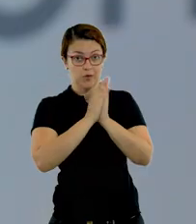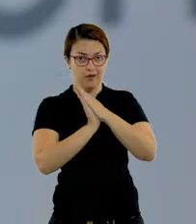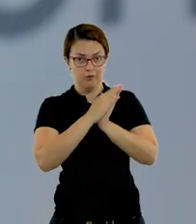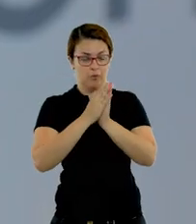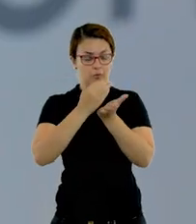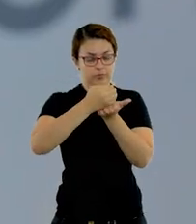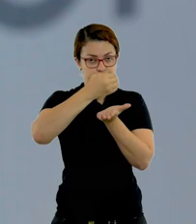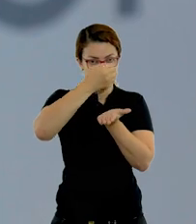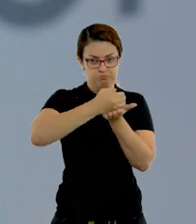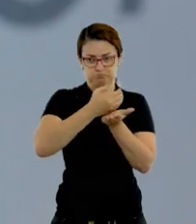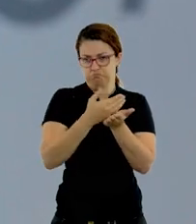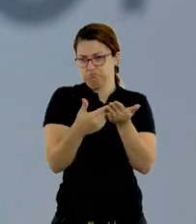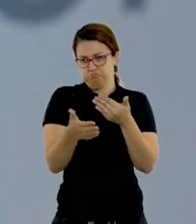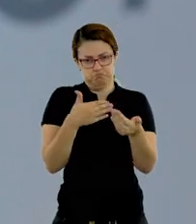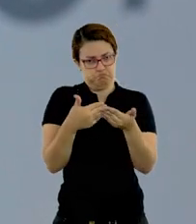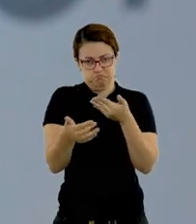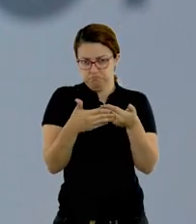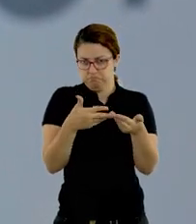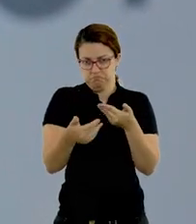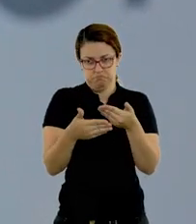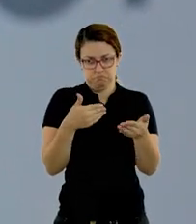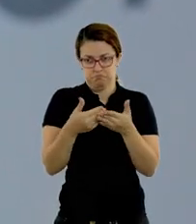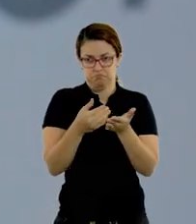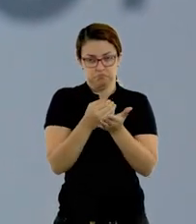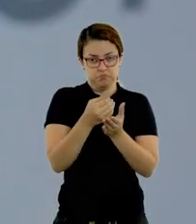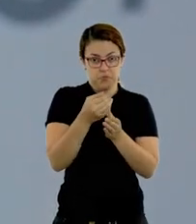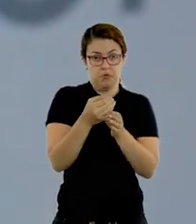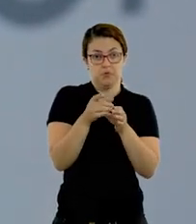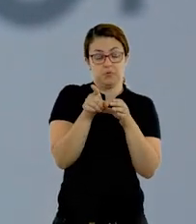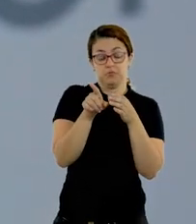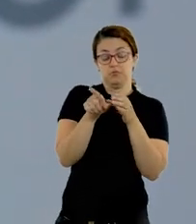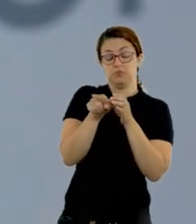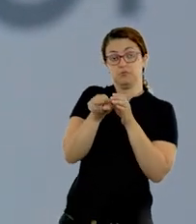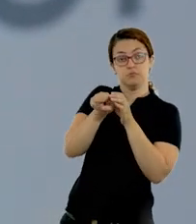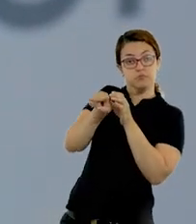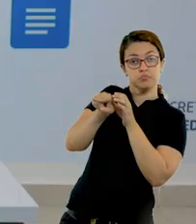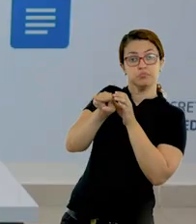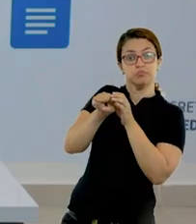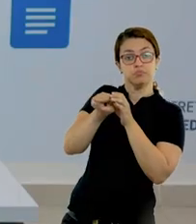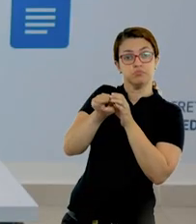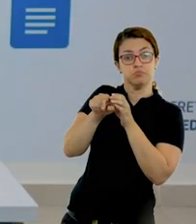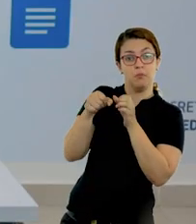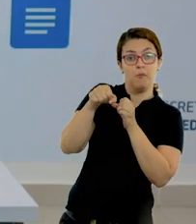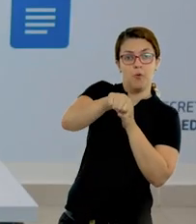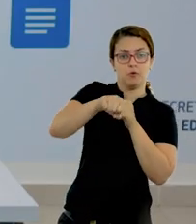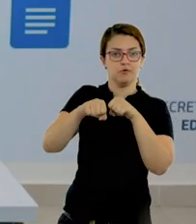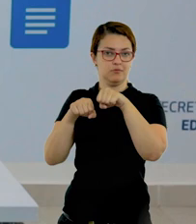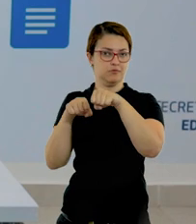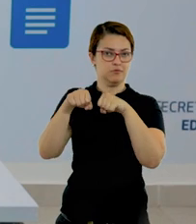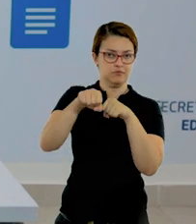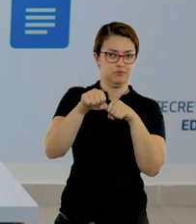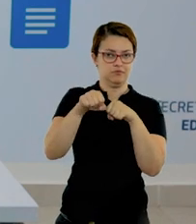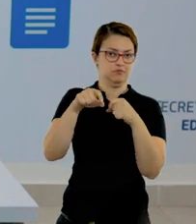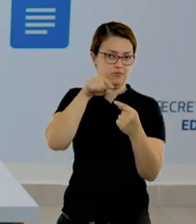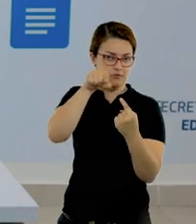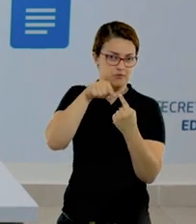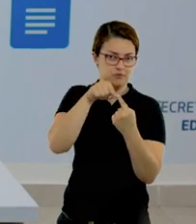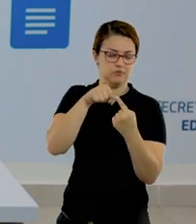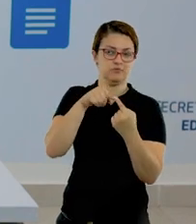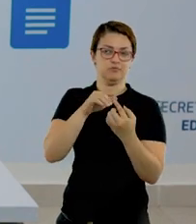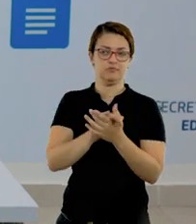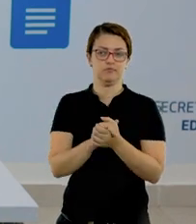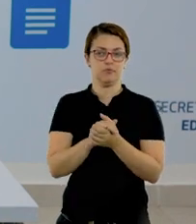um boxeador, você pode criar qualquer um, tá? Você pode colocar ele com uma espadinha, mas o foco hoje é boxe, então eu fiz um